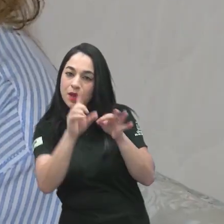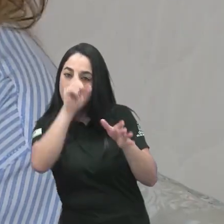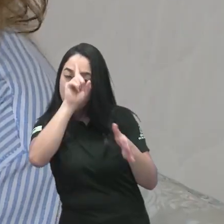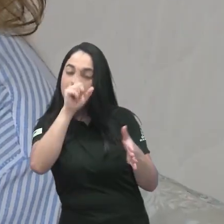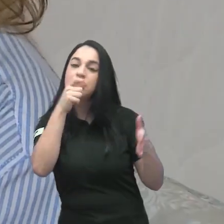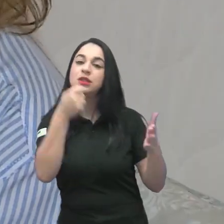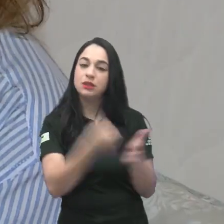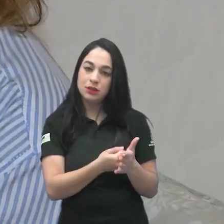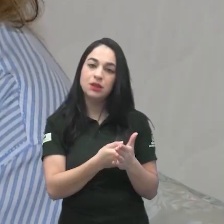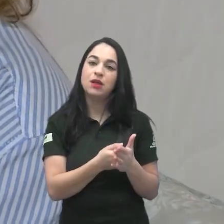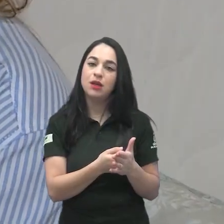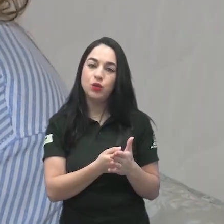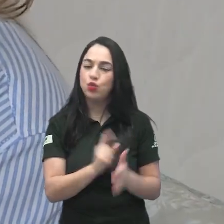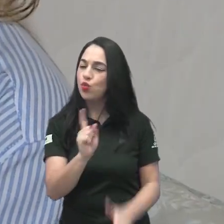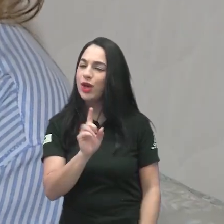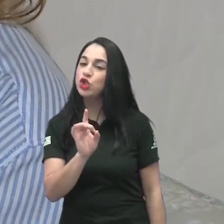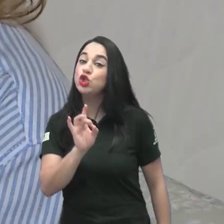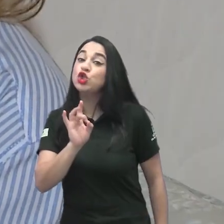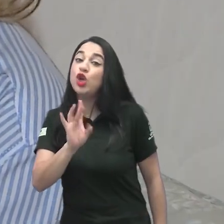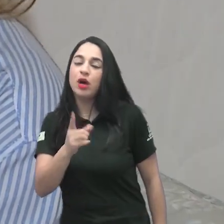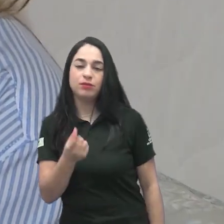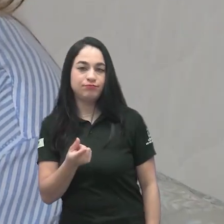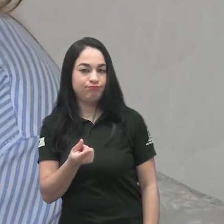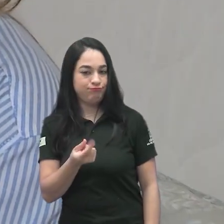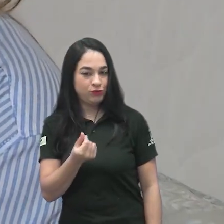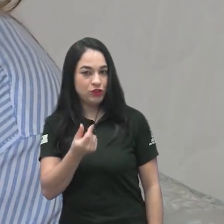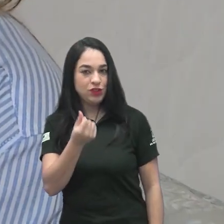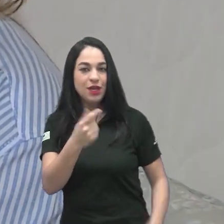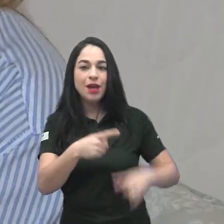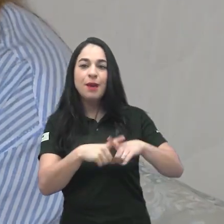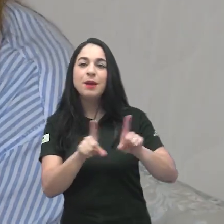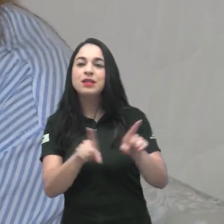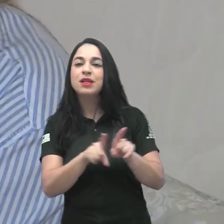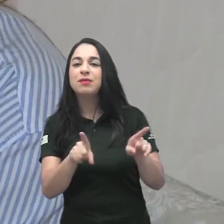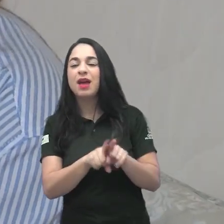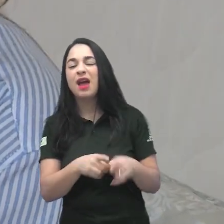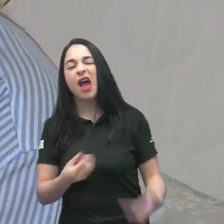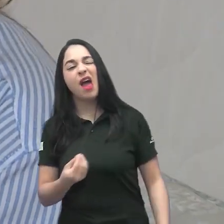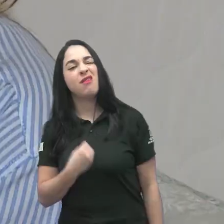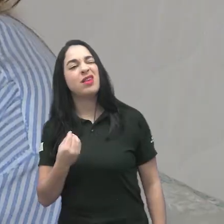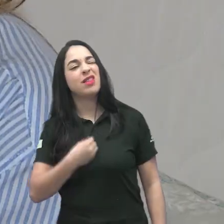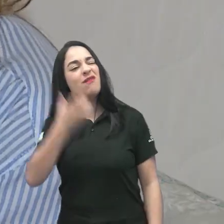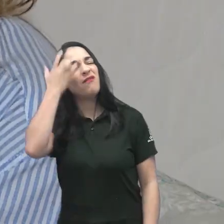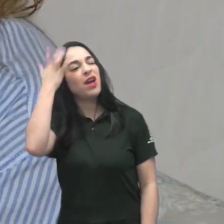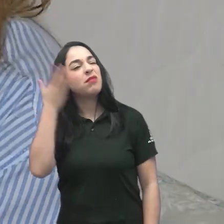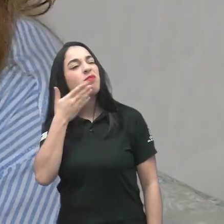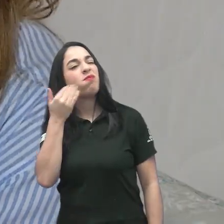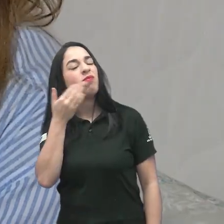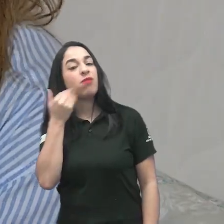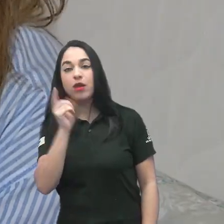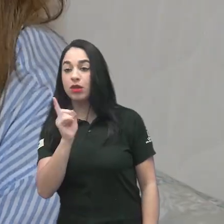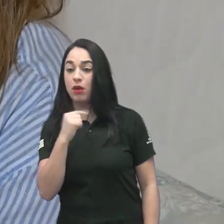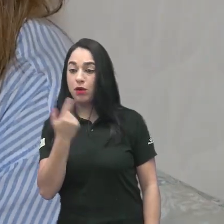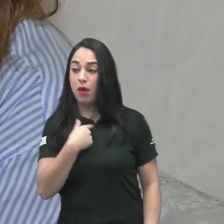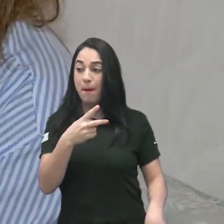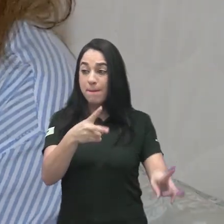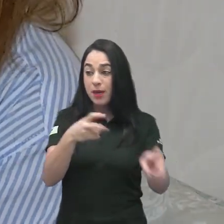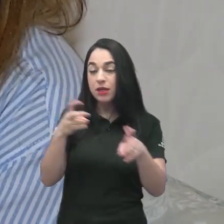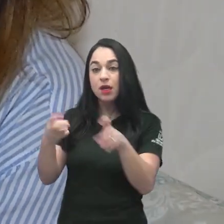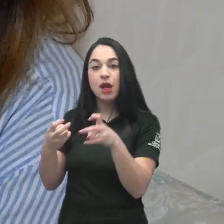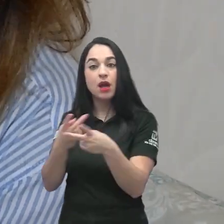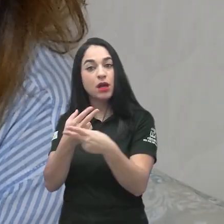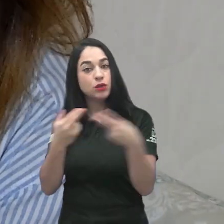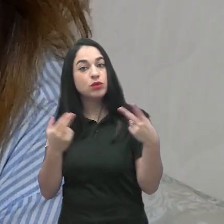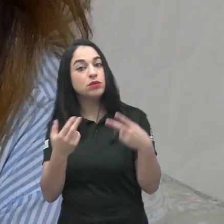necessário o planejamento, a decisão, e não é mais só sobre dinheiro, sabe, Ana? É mais sobre mordomia, aquilo que